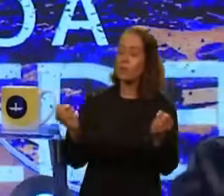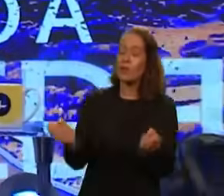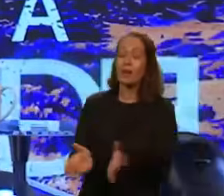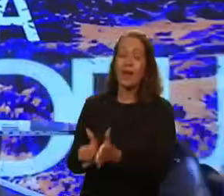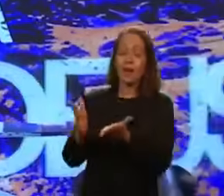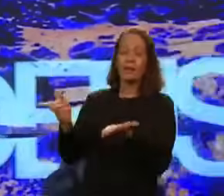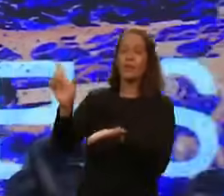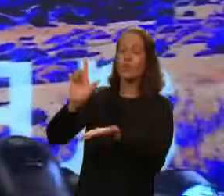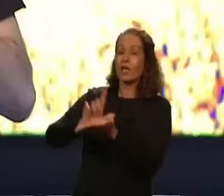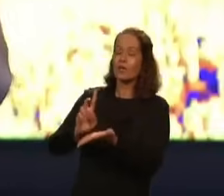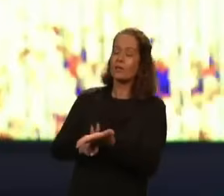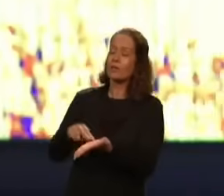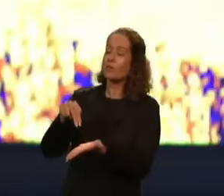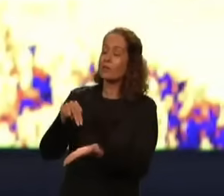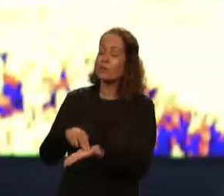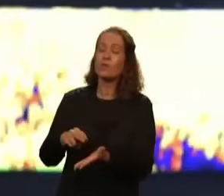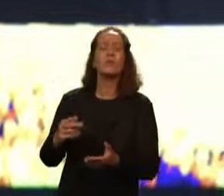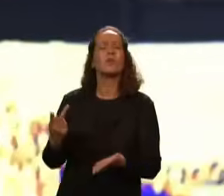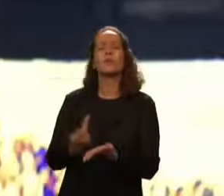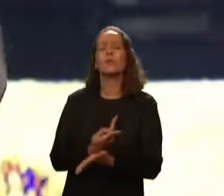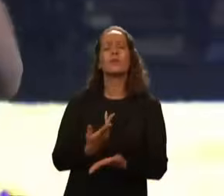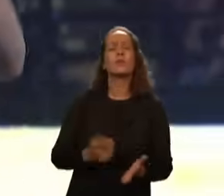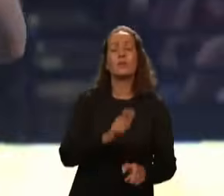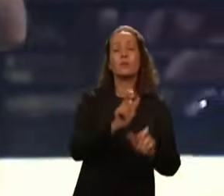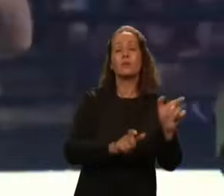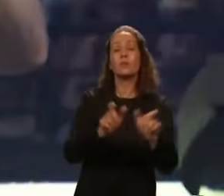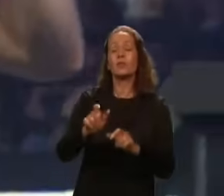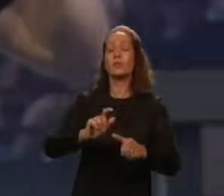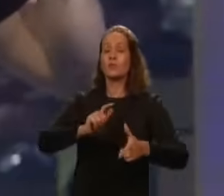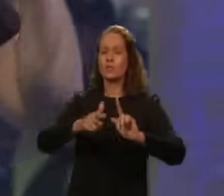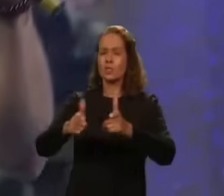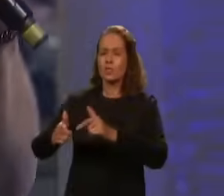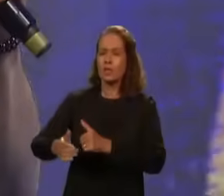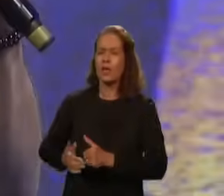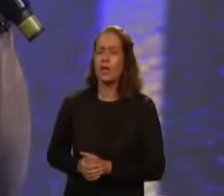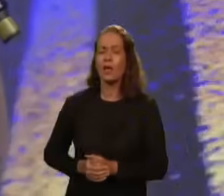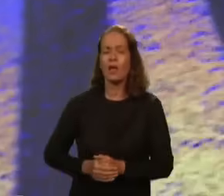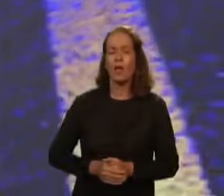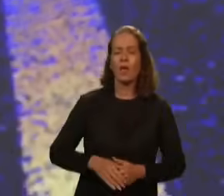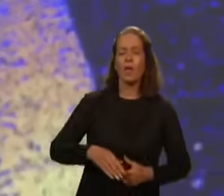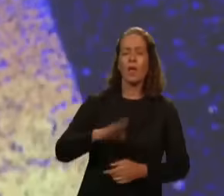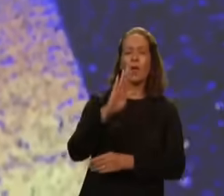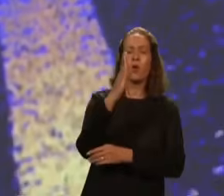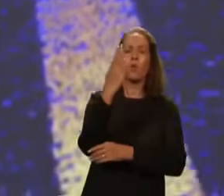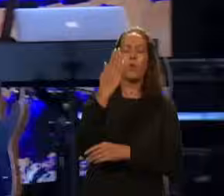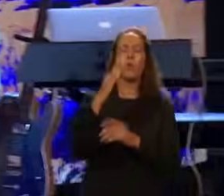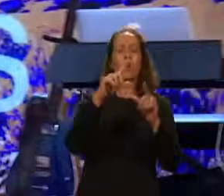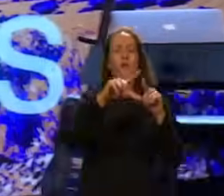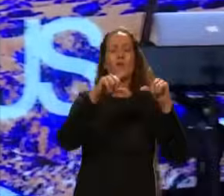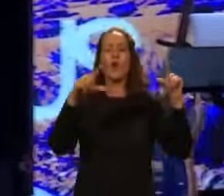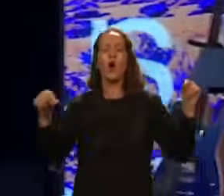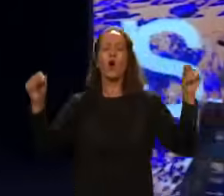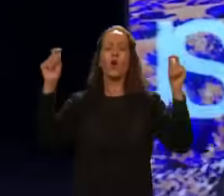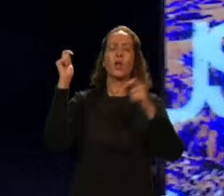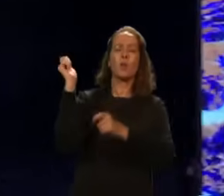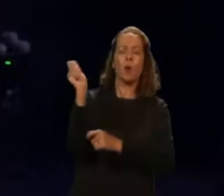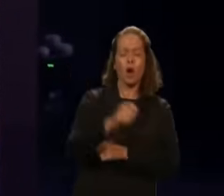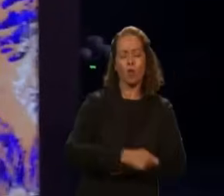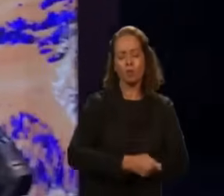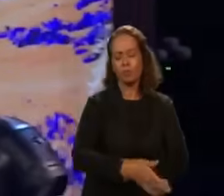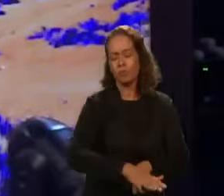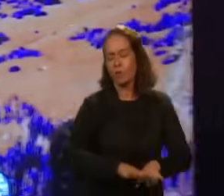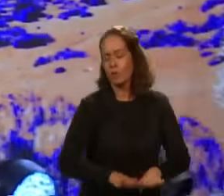seus mantos e palmas, né? E começaram a dizer: Osana, bendito o rei que vem em nome do Senhor.